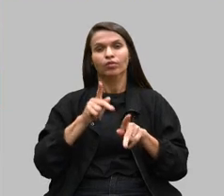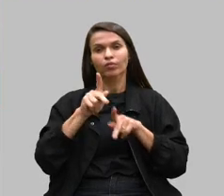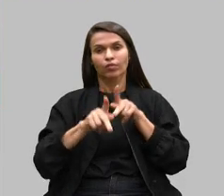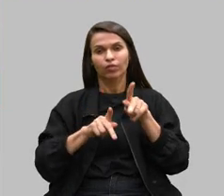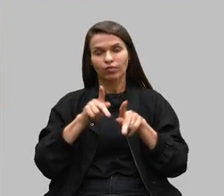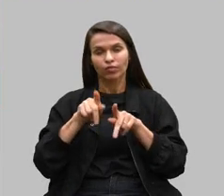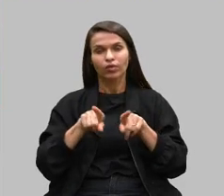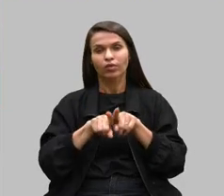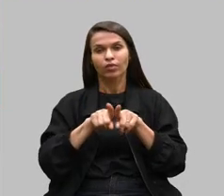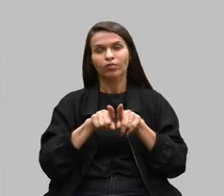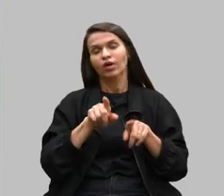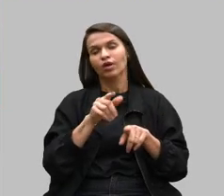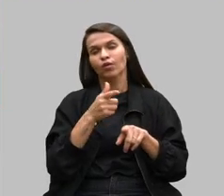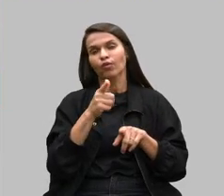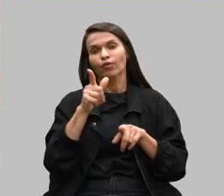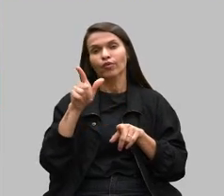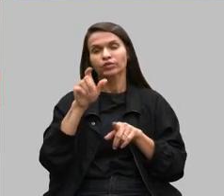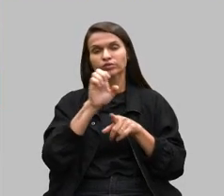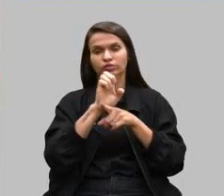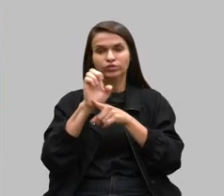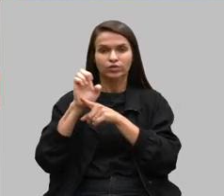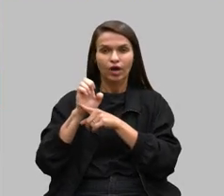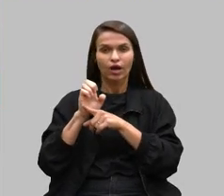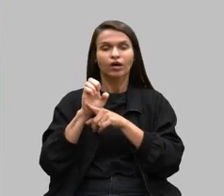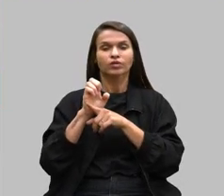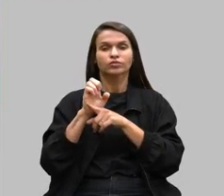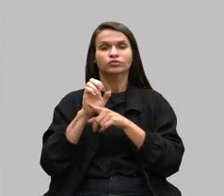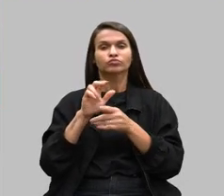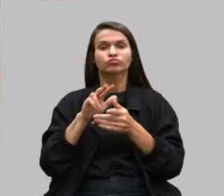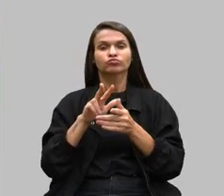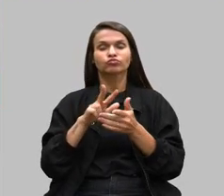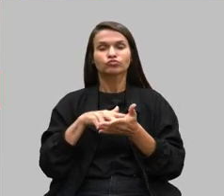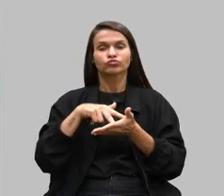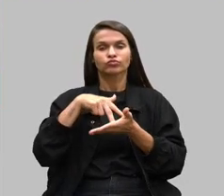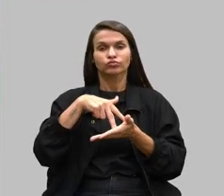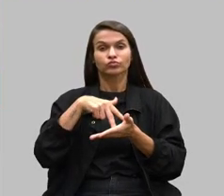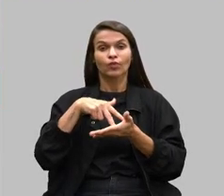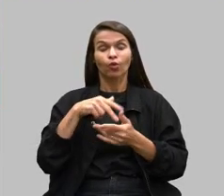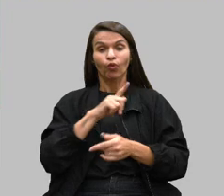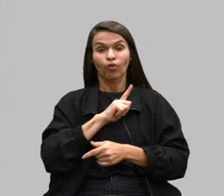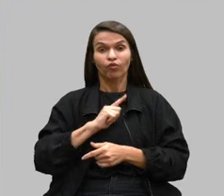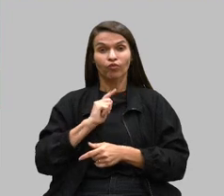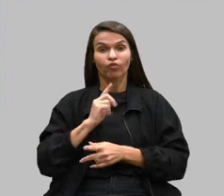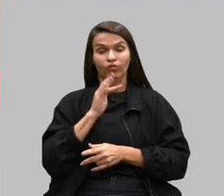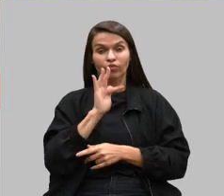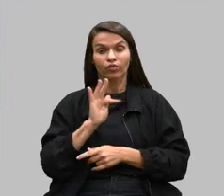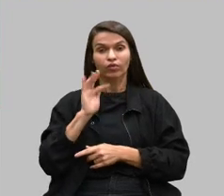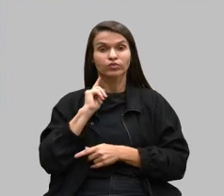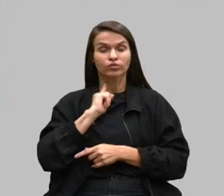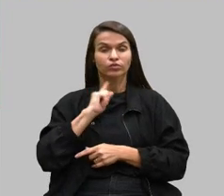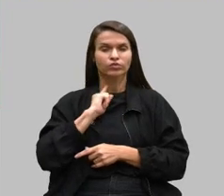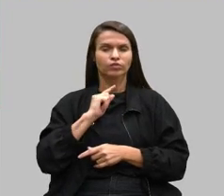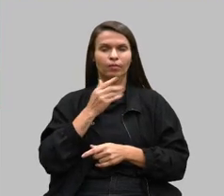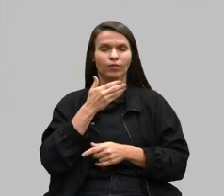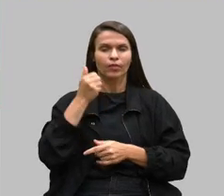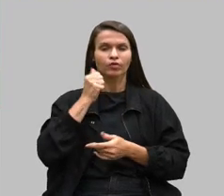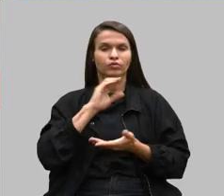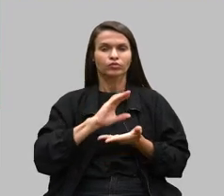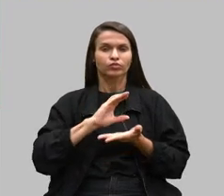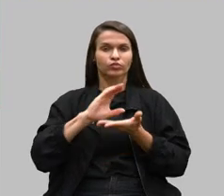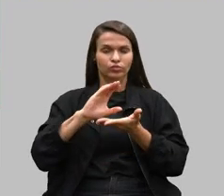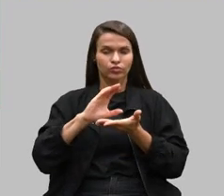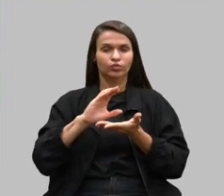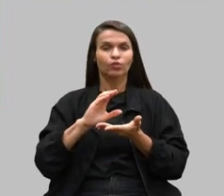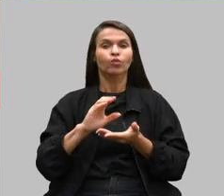outros estados se pronuncie e o governo federal temos certeza que terá a melhor decisão da destinação desses recursos porque a gente quer continuar